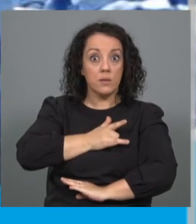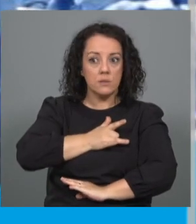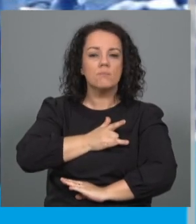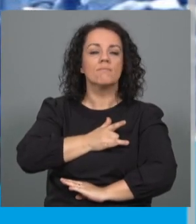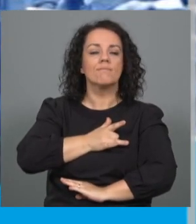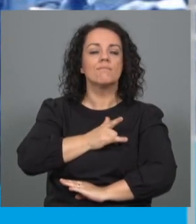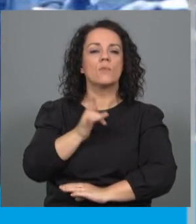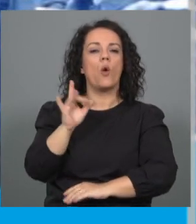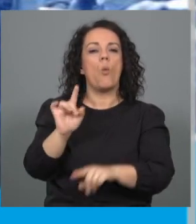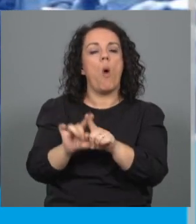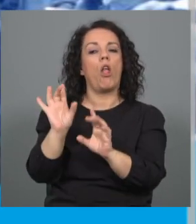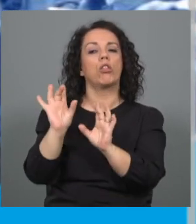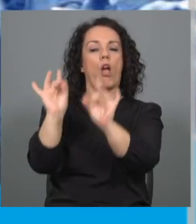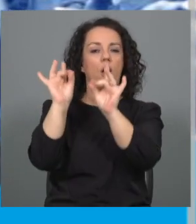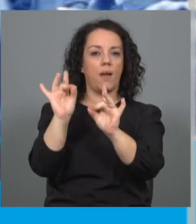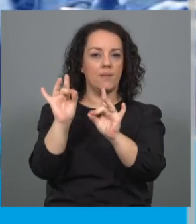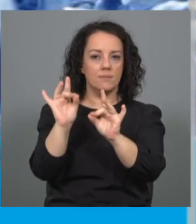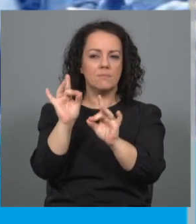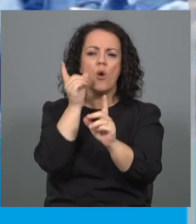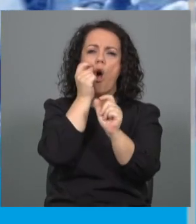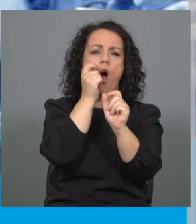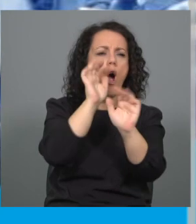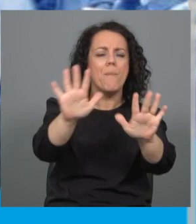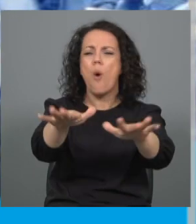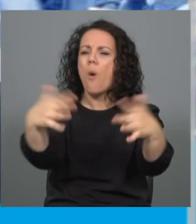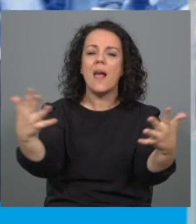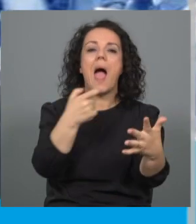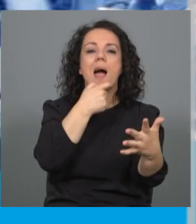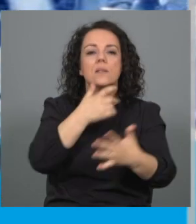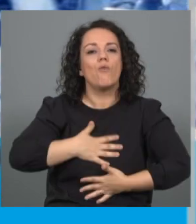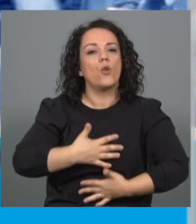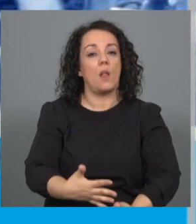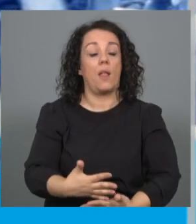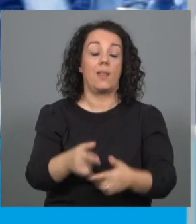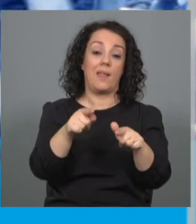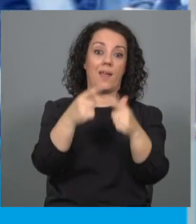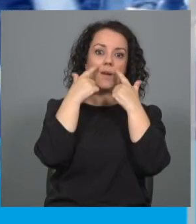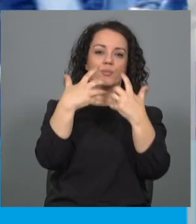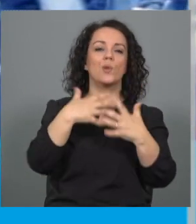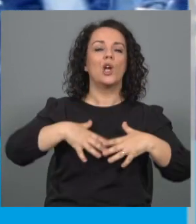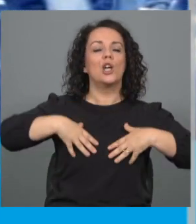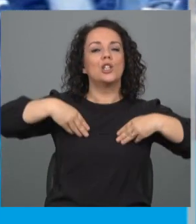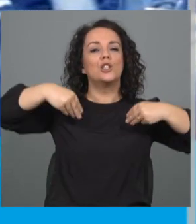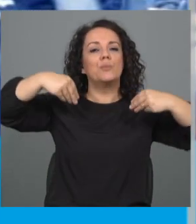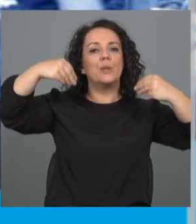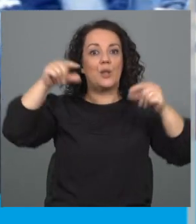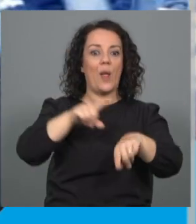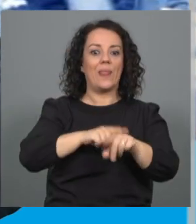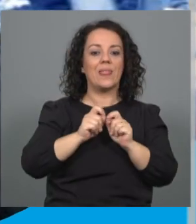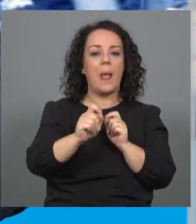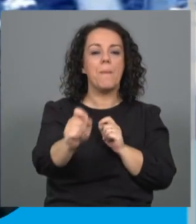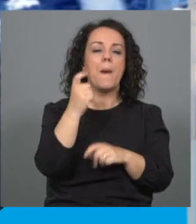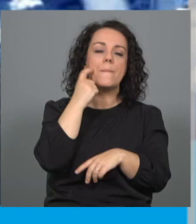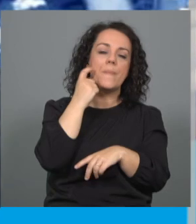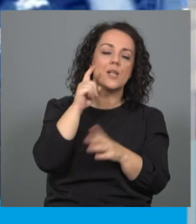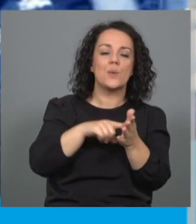de qualquer homem que a ele queira aderir. E nós olhamos aqui a força do Espírito a atuar. Portanto, o tempo da Páscoa, o tempo da Igreja, é o tempo do